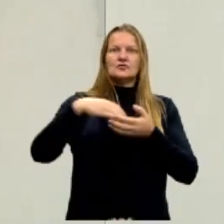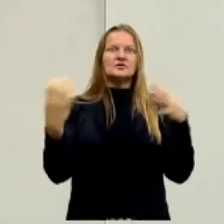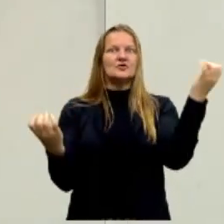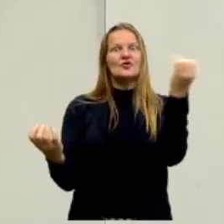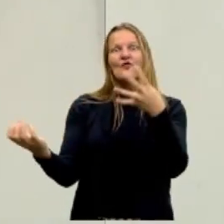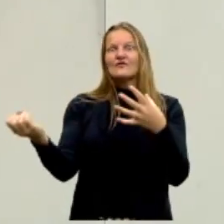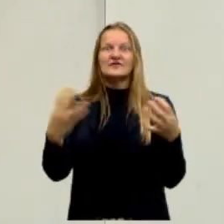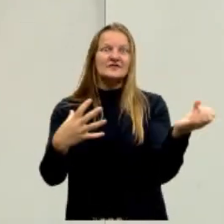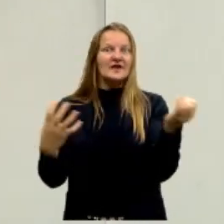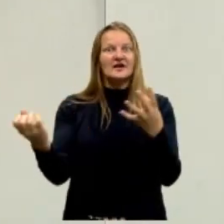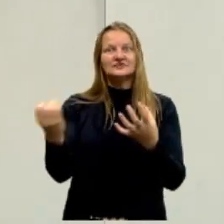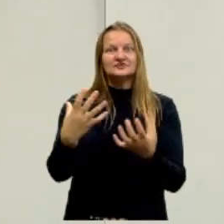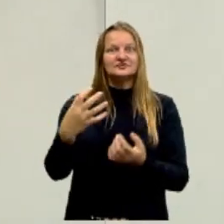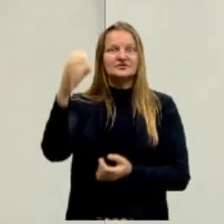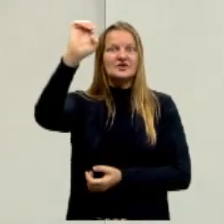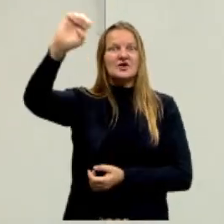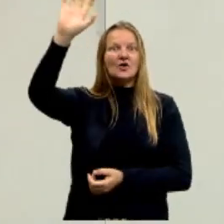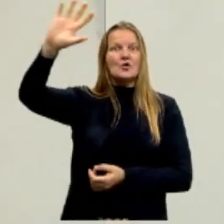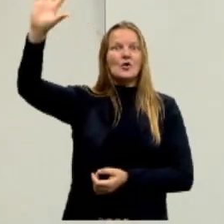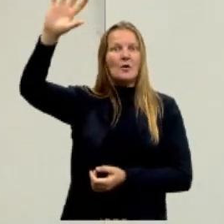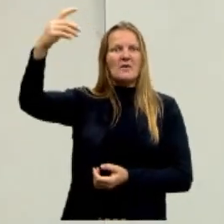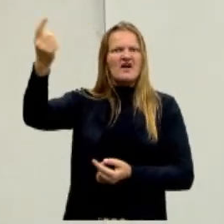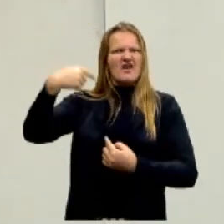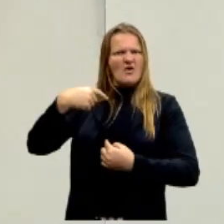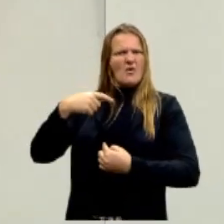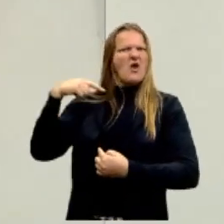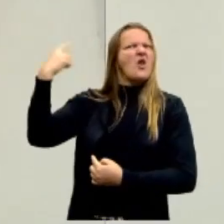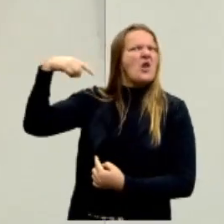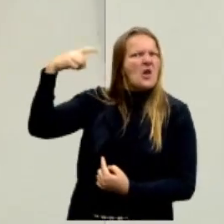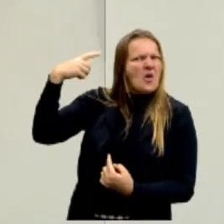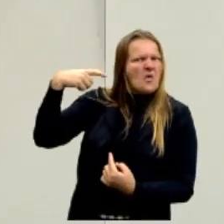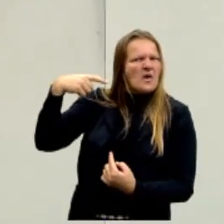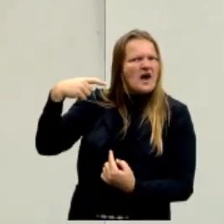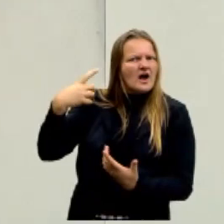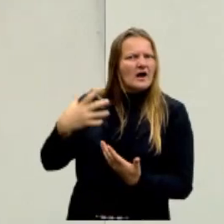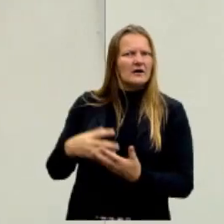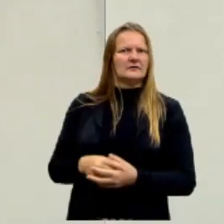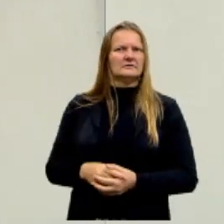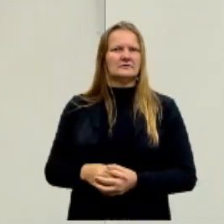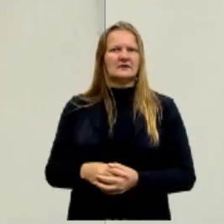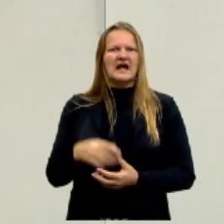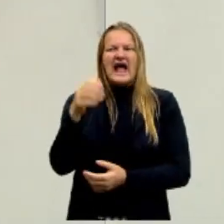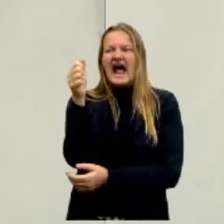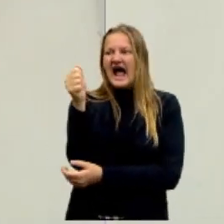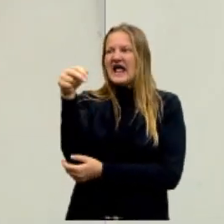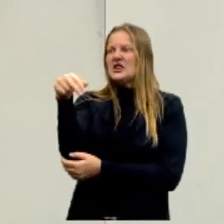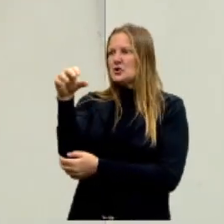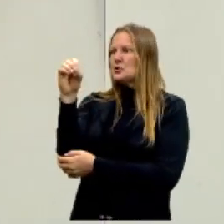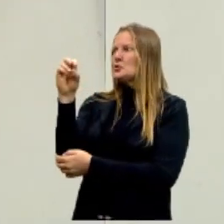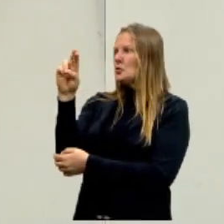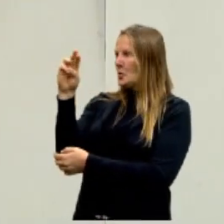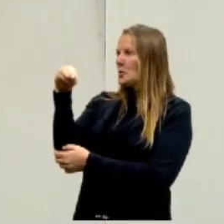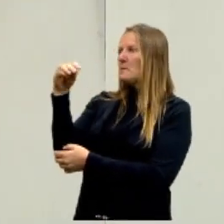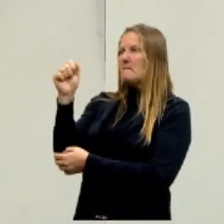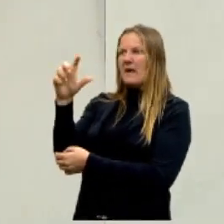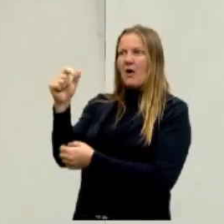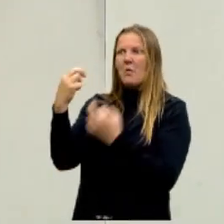inovações da Europa eu sou taxada como anormal é isto geralmente